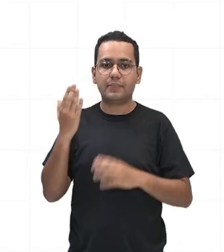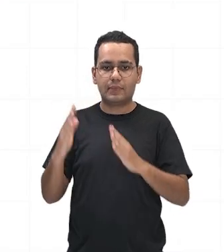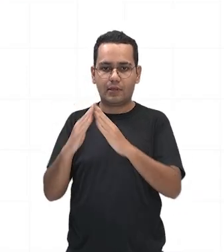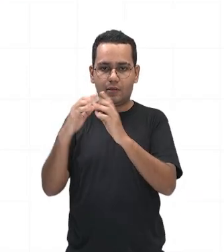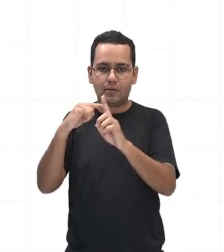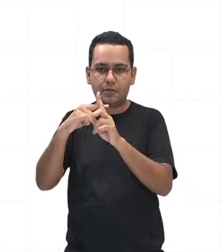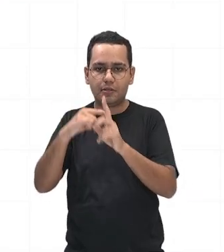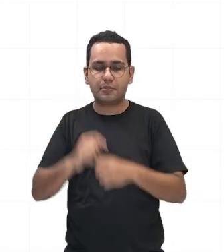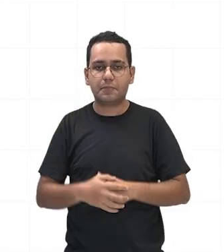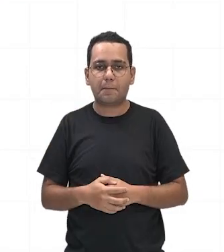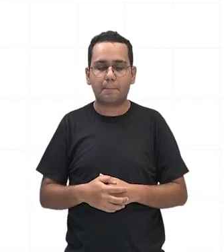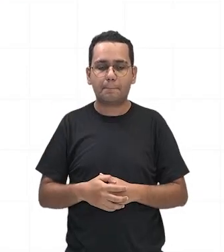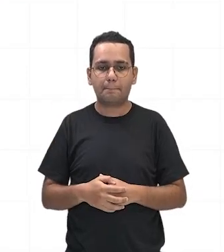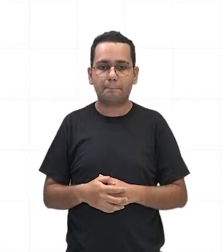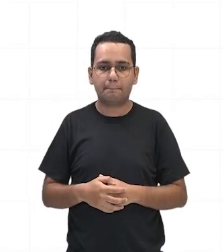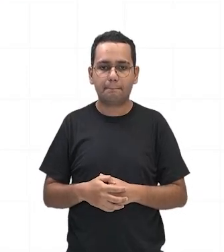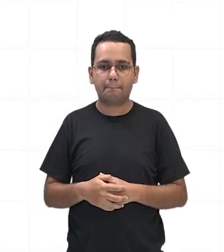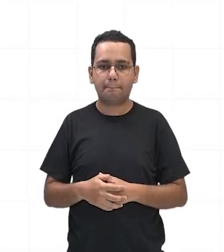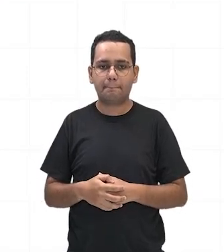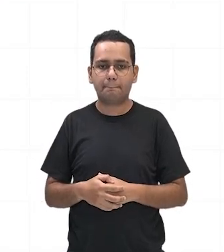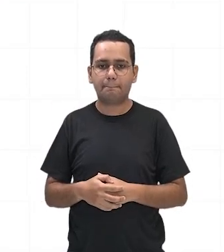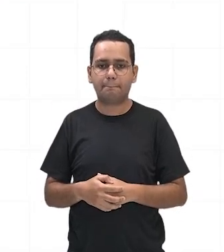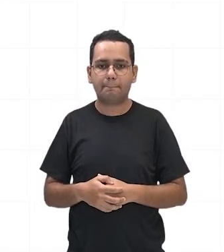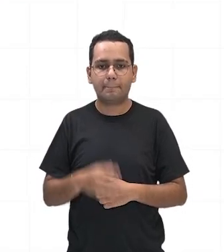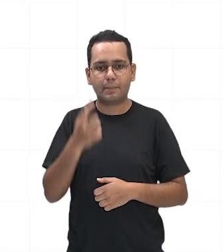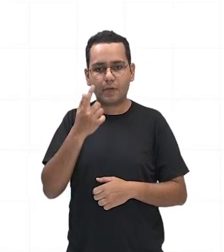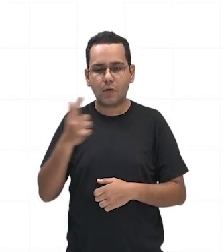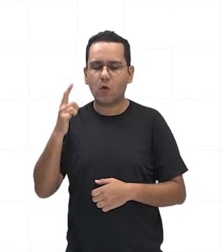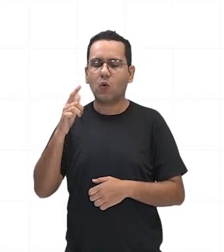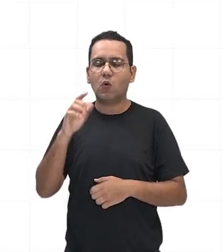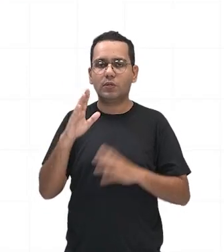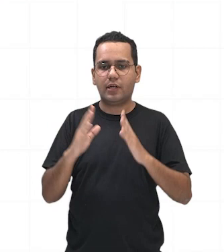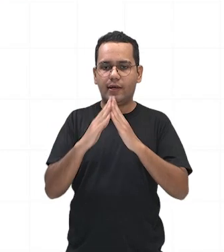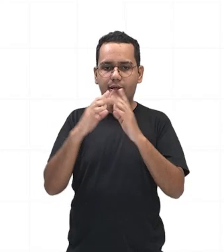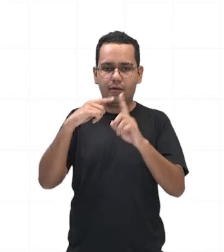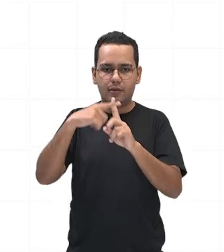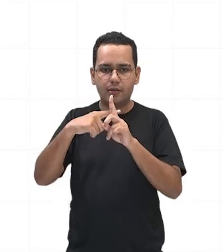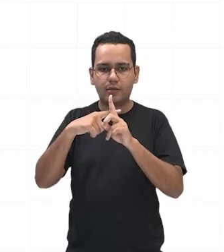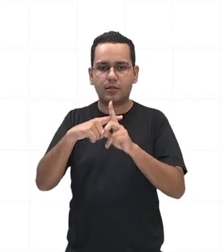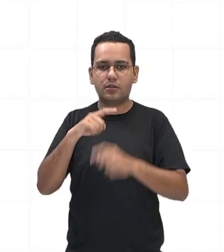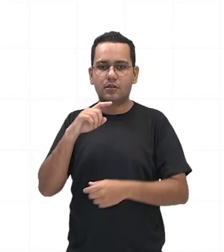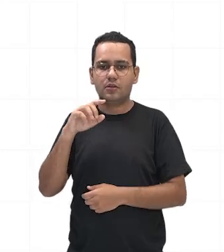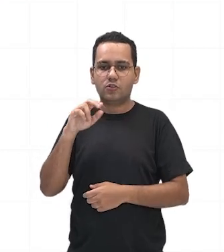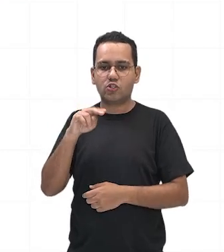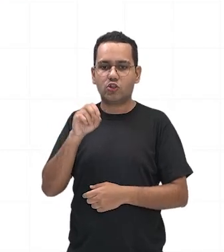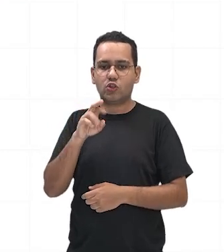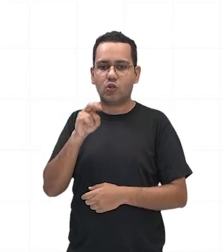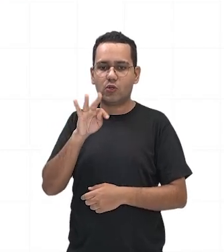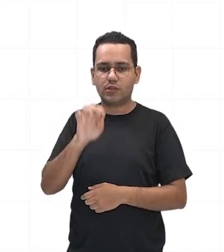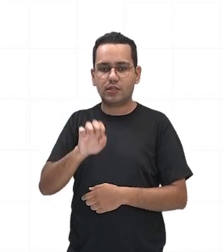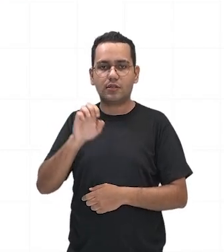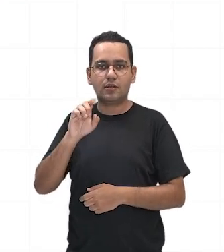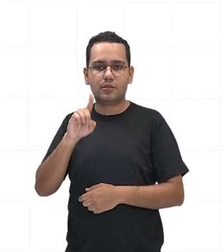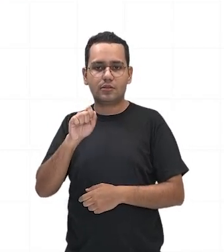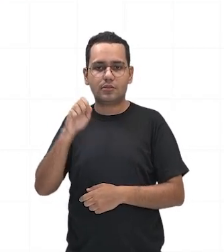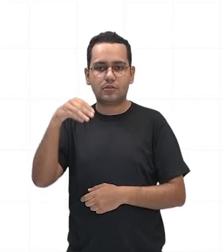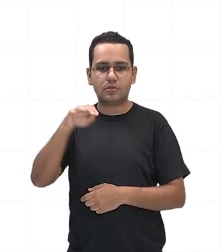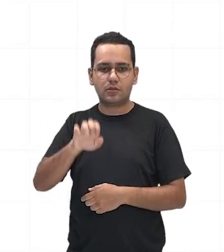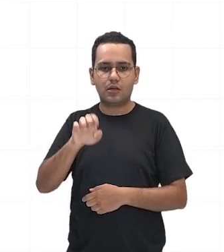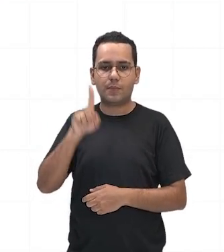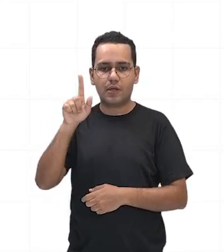em Lucca, na Itália, a Catedral de Notre-Dame, tá? Lá na França, e a Catedral de Pisa,